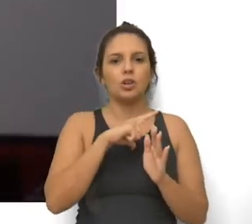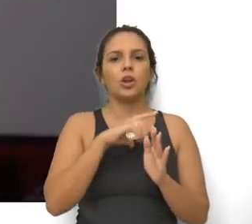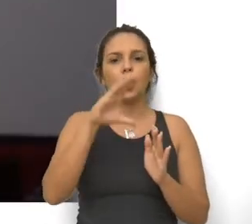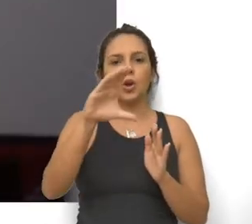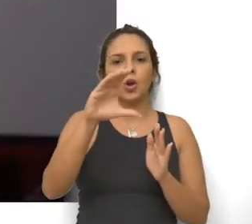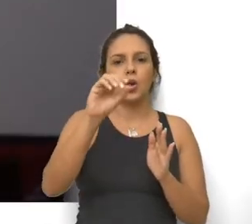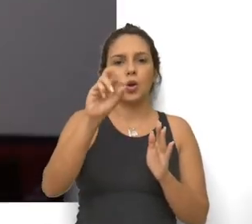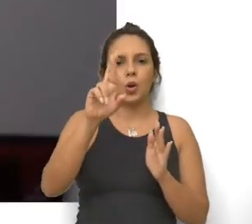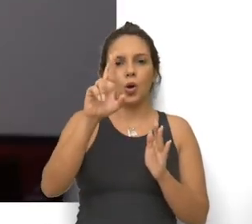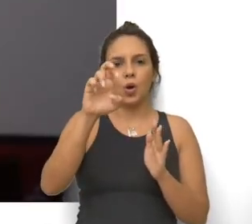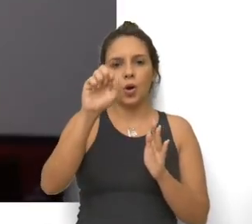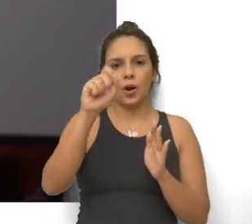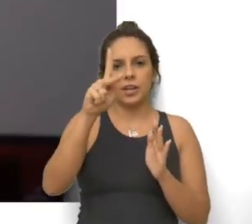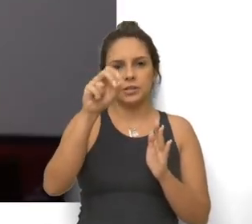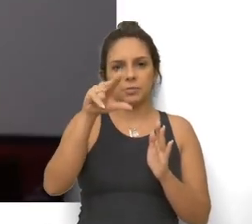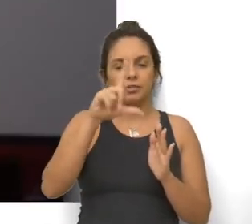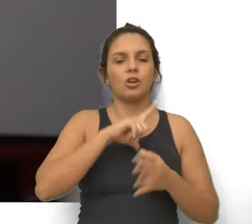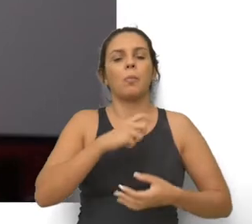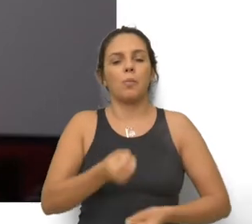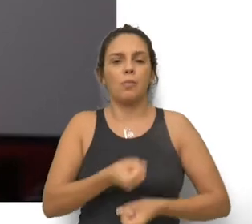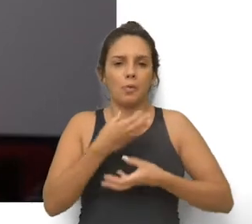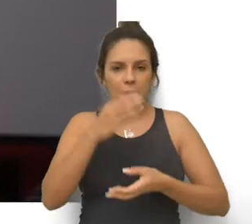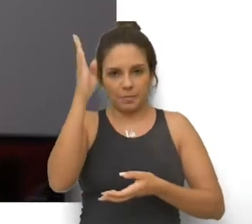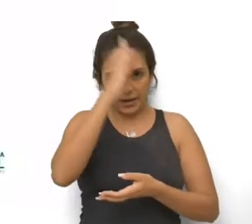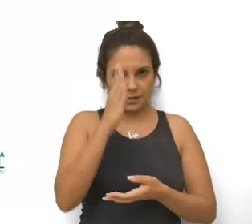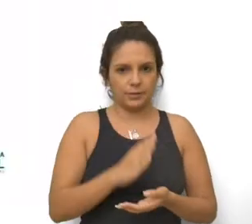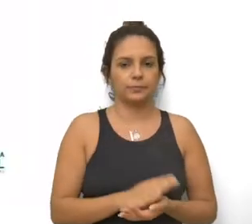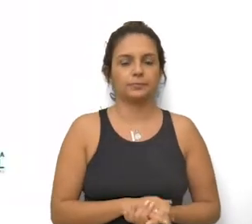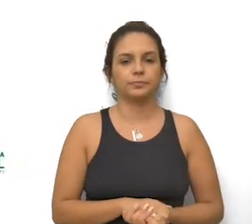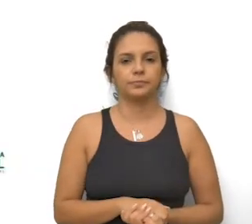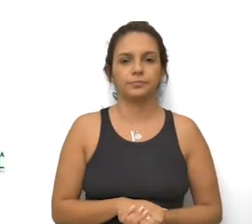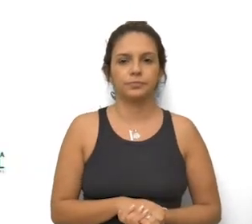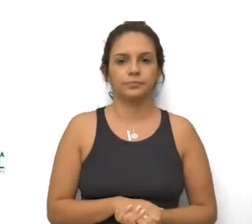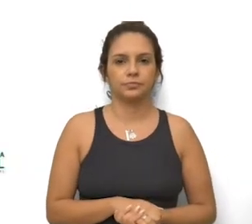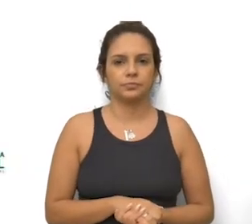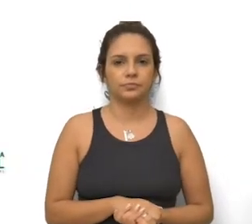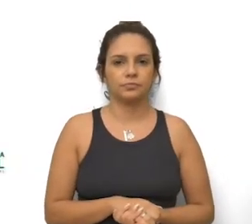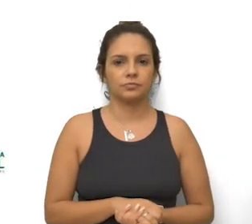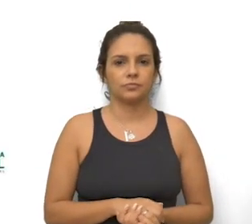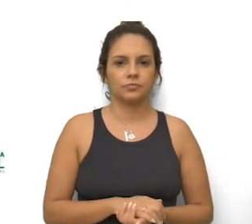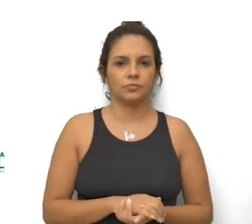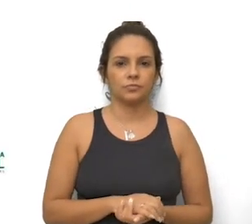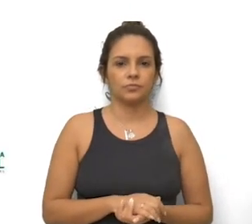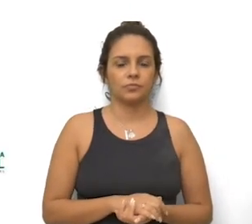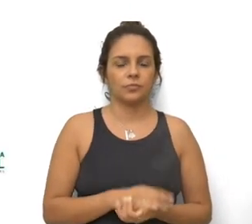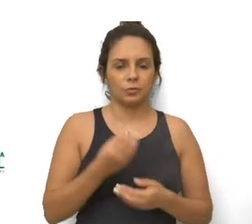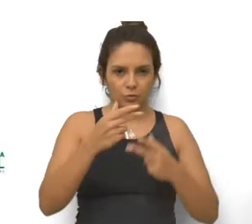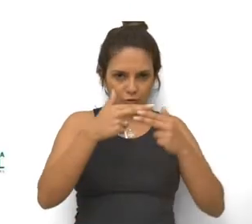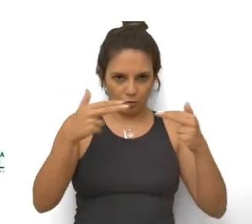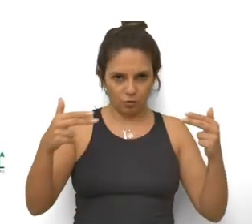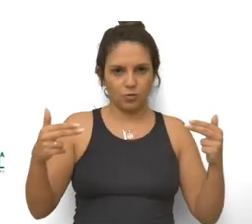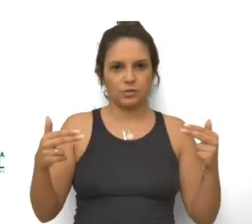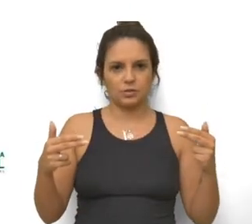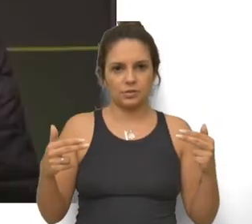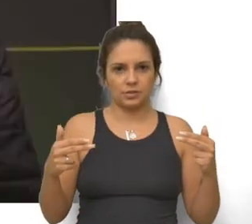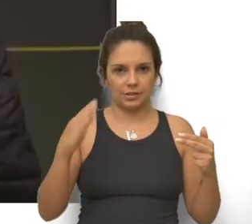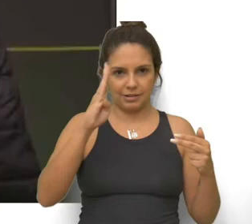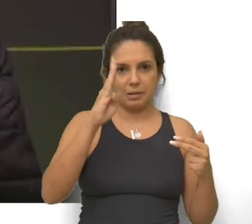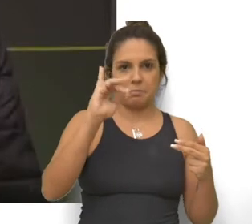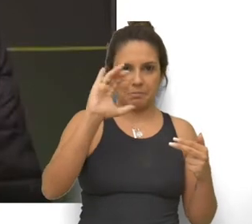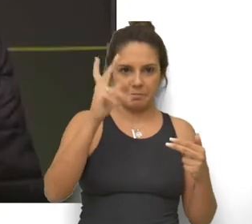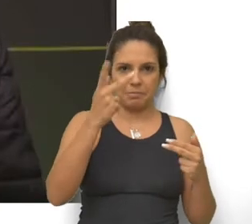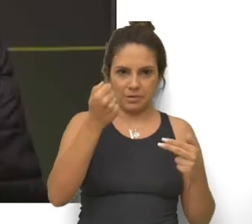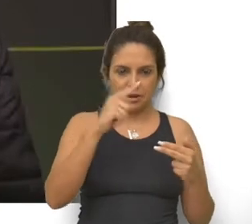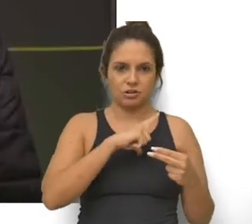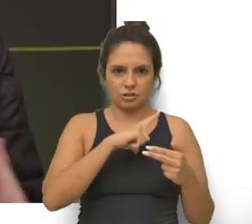correspondência, tinha poemas do Brasil. Ah, então tá. Mas tanta coisa fora disso, né? A Bishop tinha as